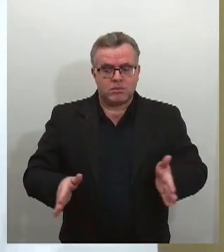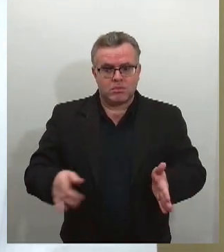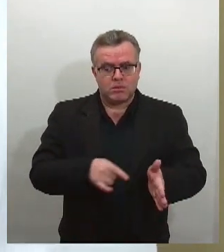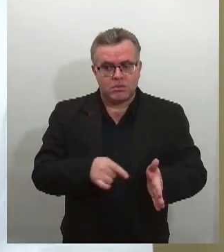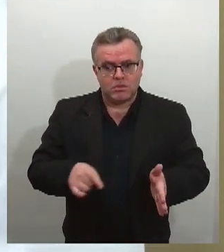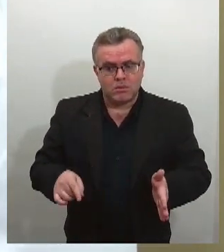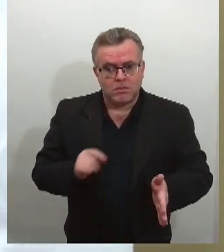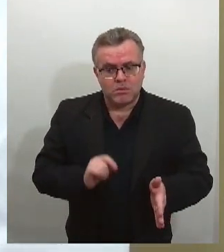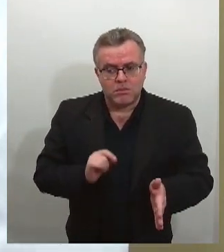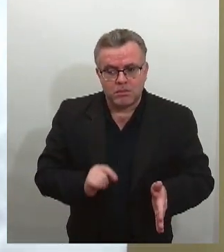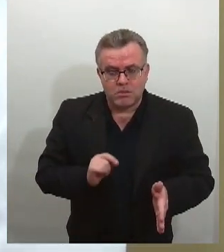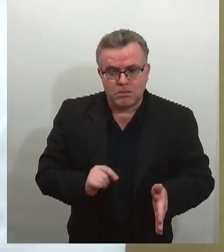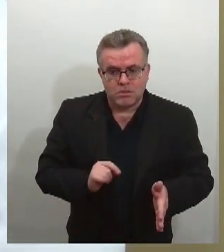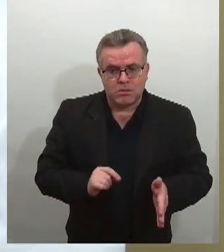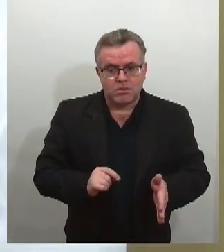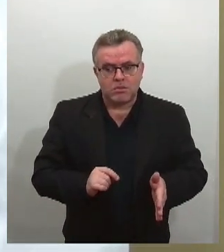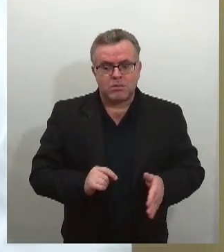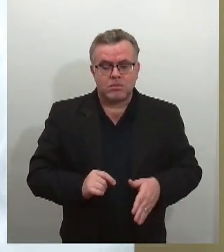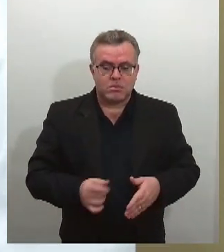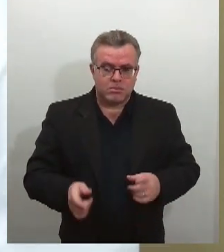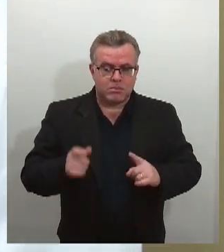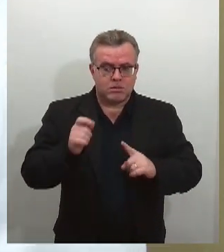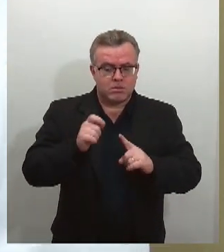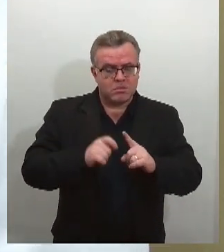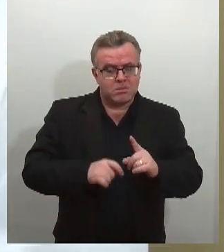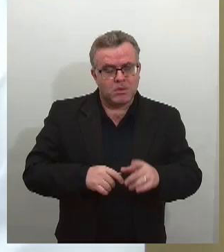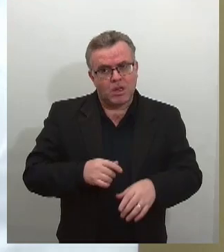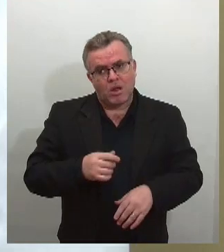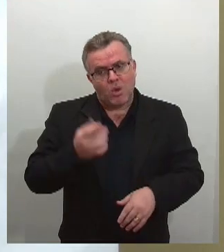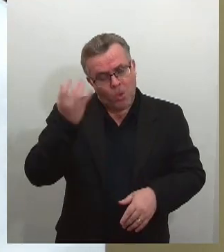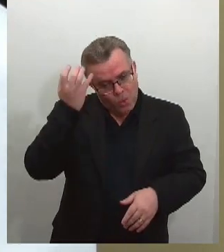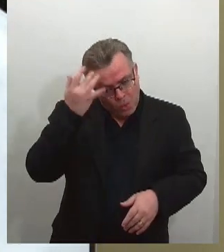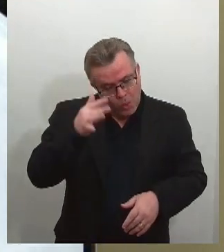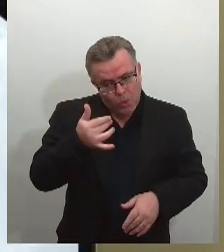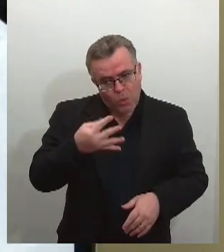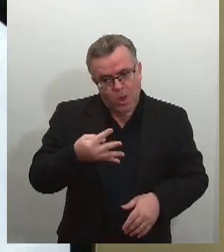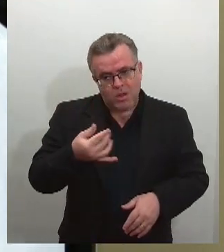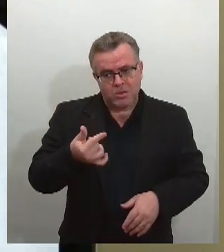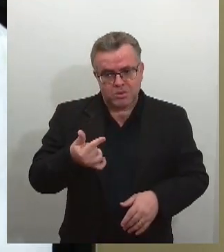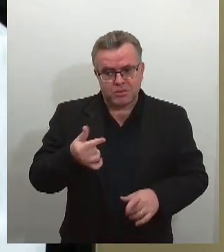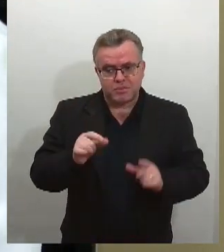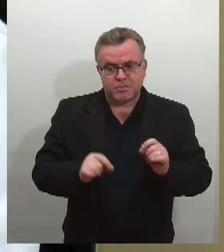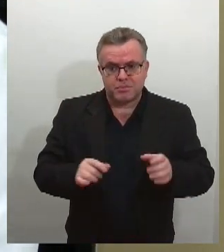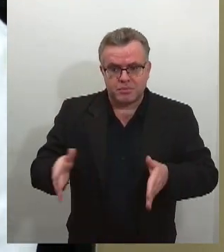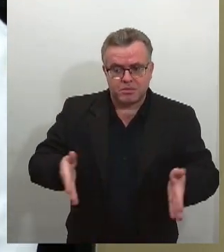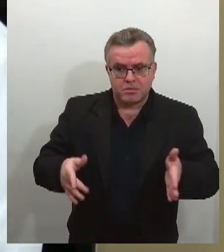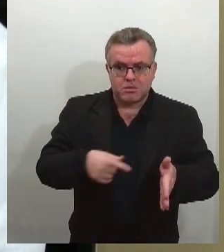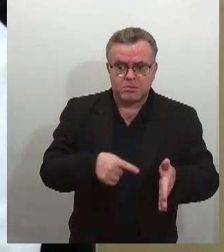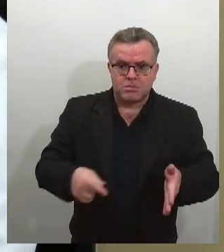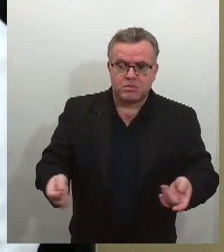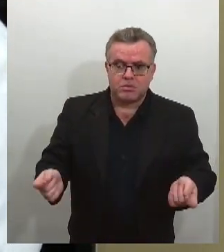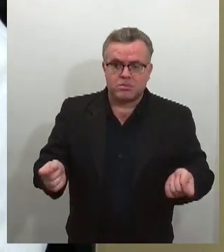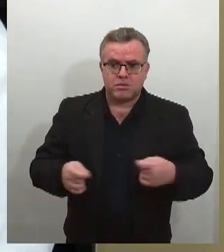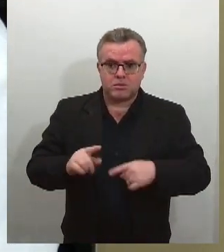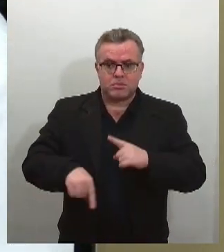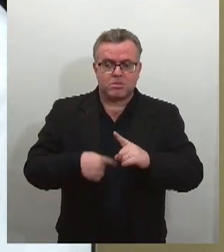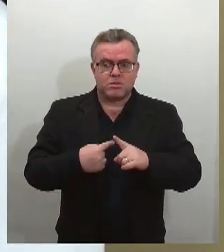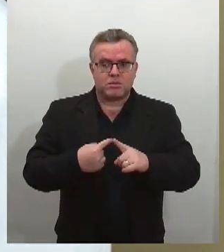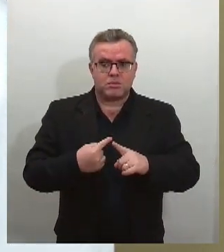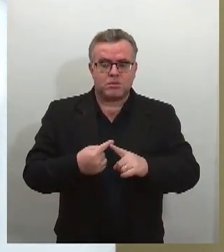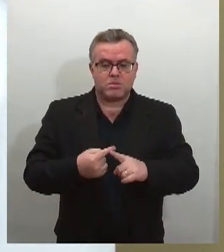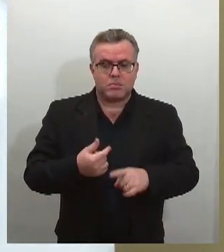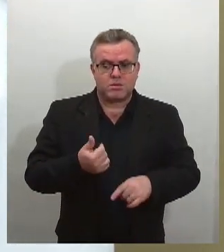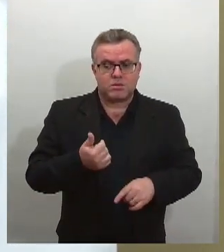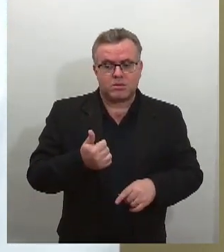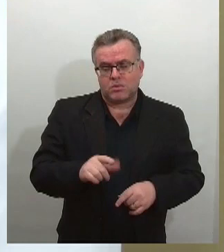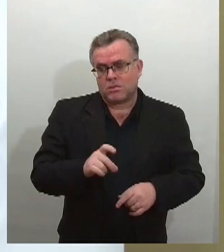42 dias depois do parto. E nesse período, a chance de trombose pode aumentar em até 15, 20 vezes em